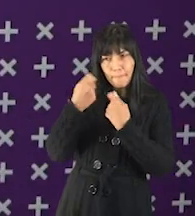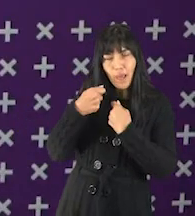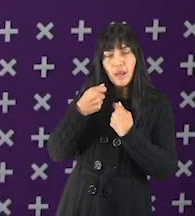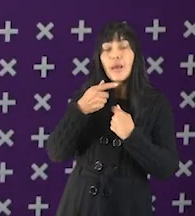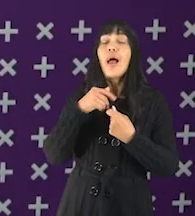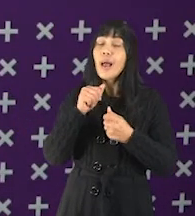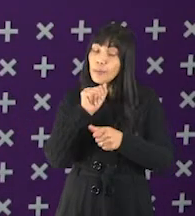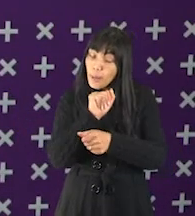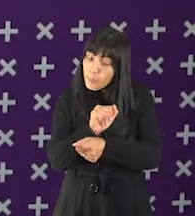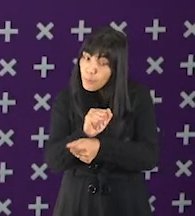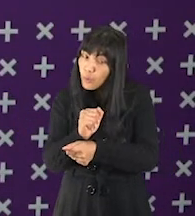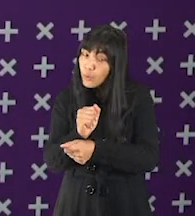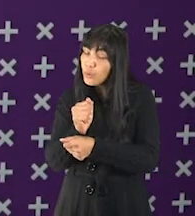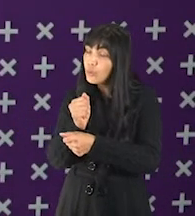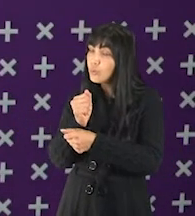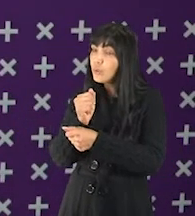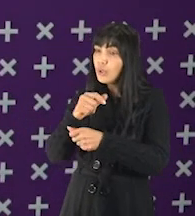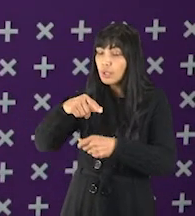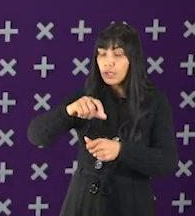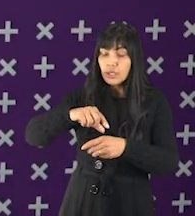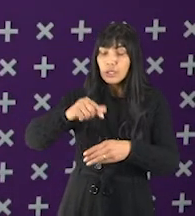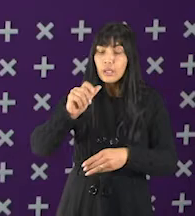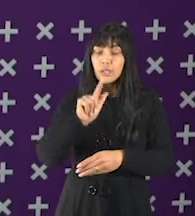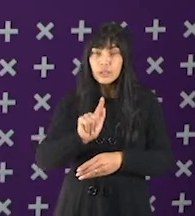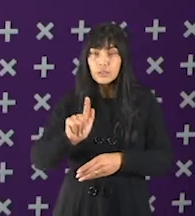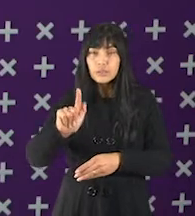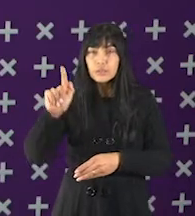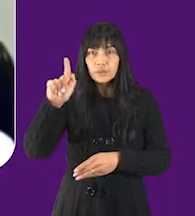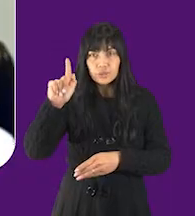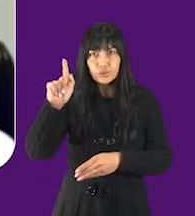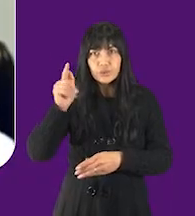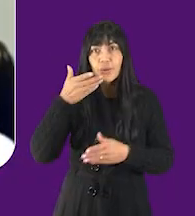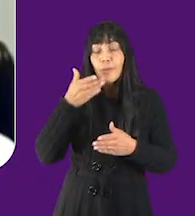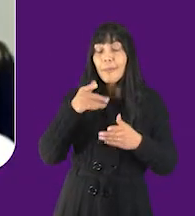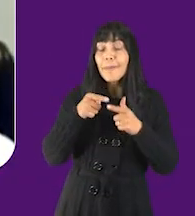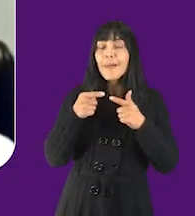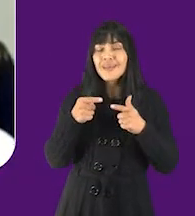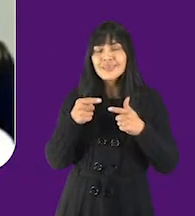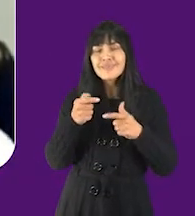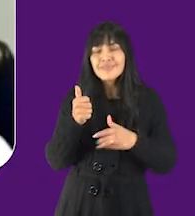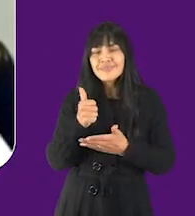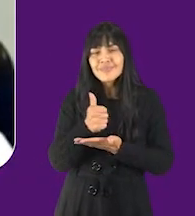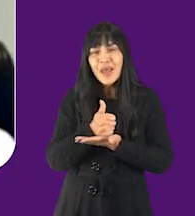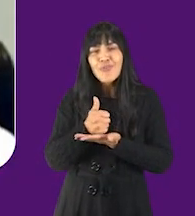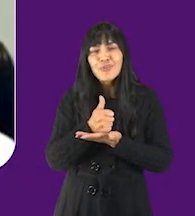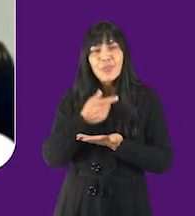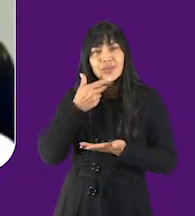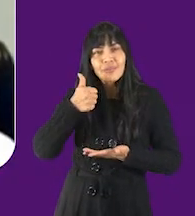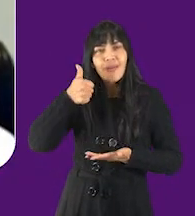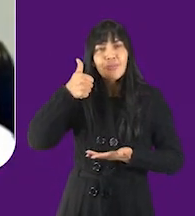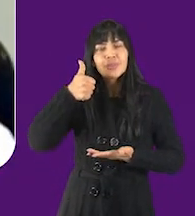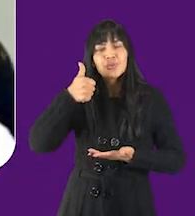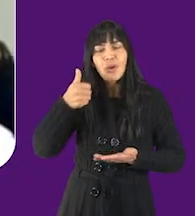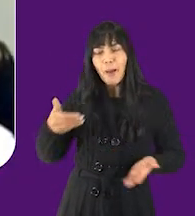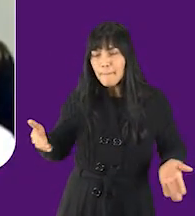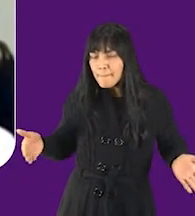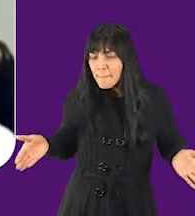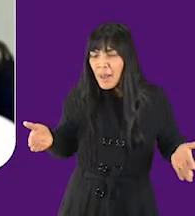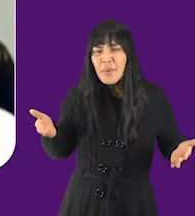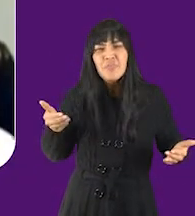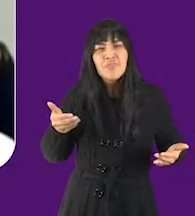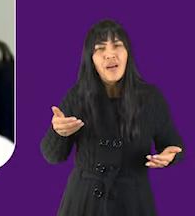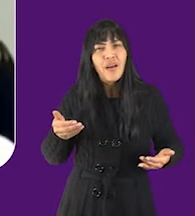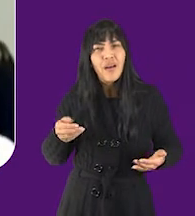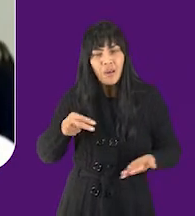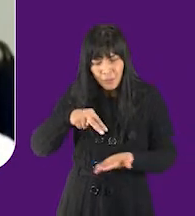necessário o apoio da gestão, da alta liderança, mas é fundamental também que as pessoas se engajem nisso.